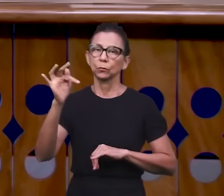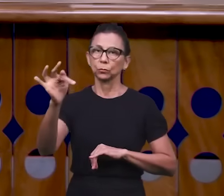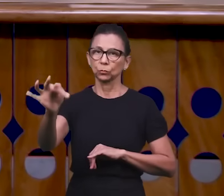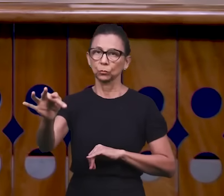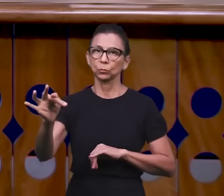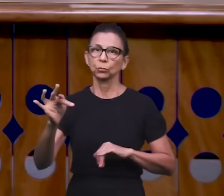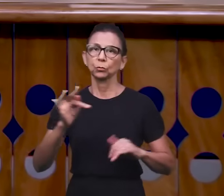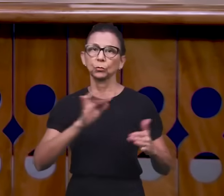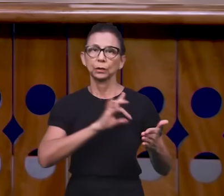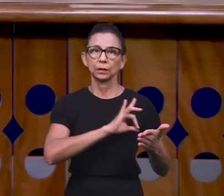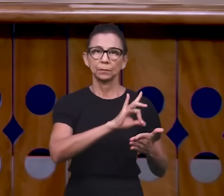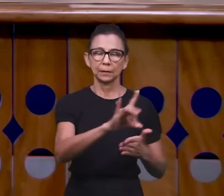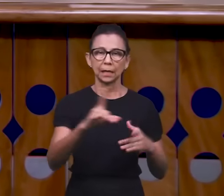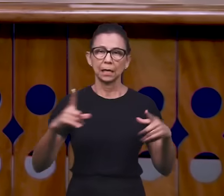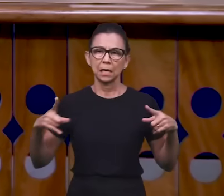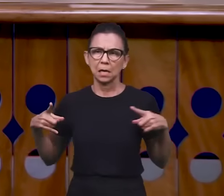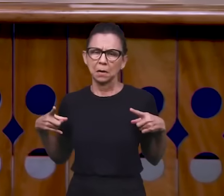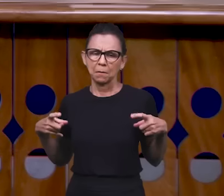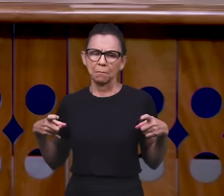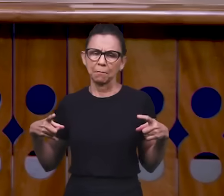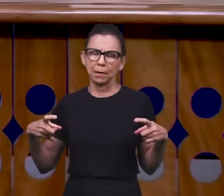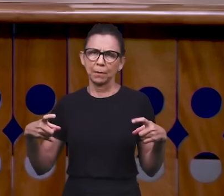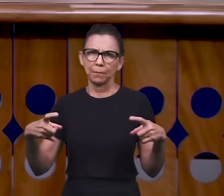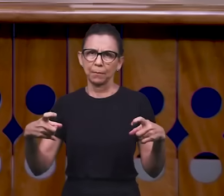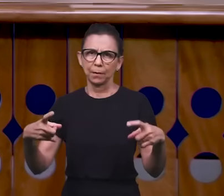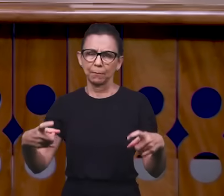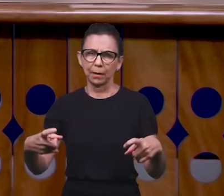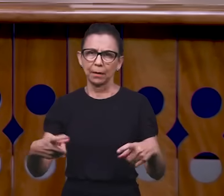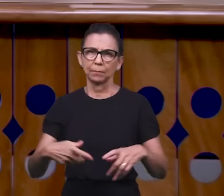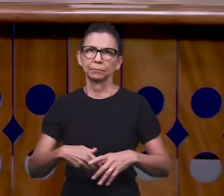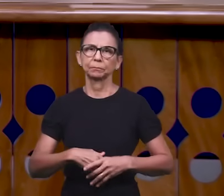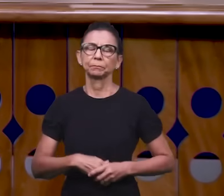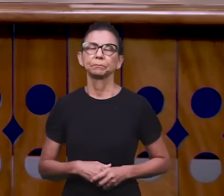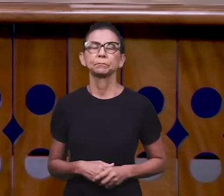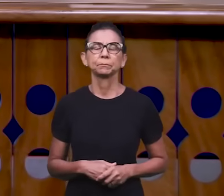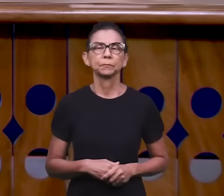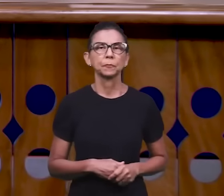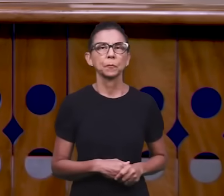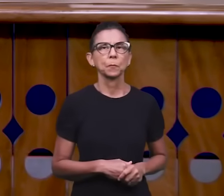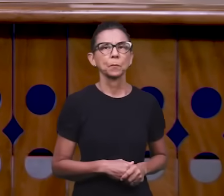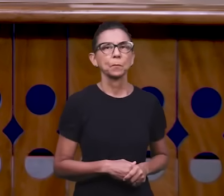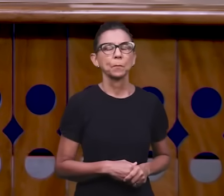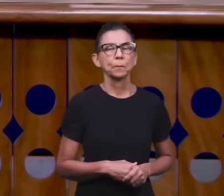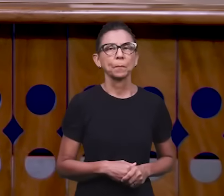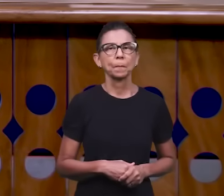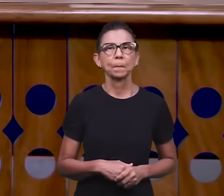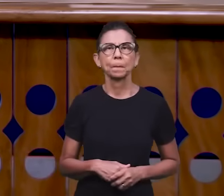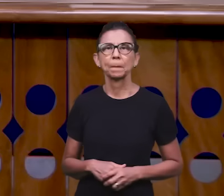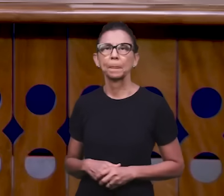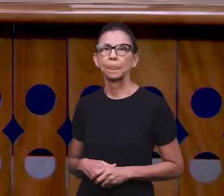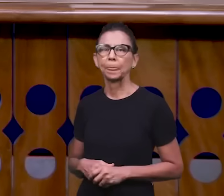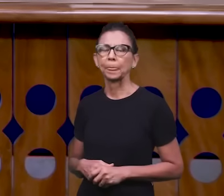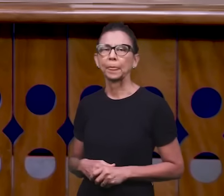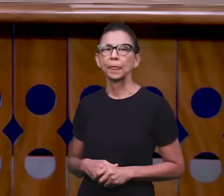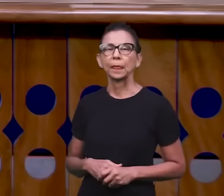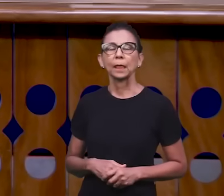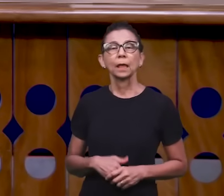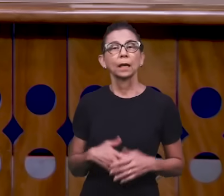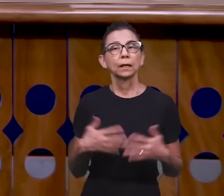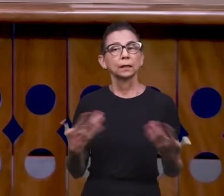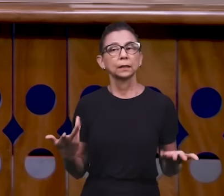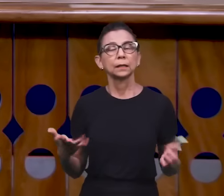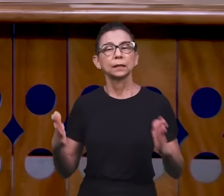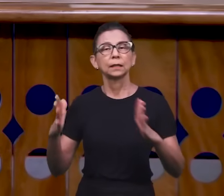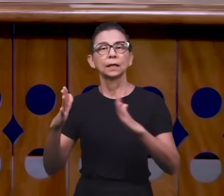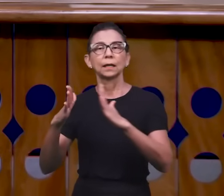Senhor travará com o inimigo no vale do Armagedon, em Josafá. E enquanto isso, a